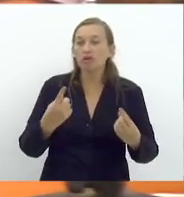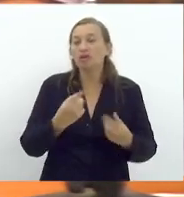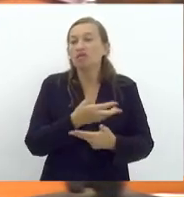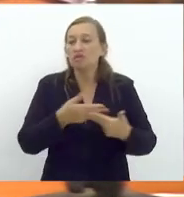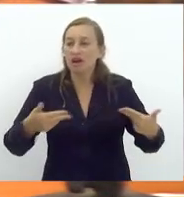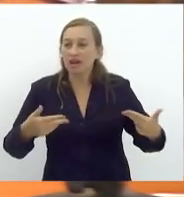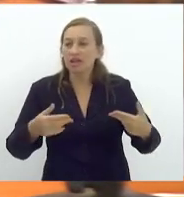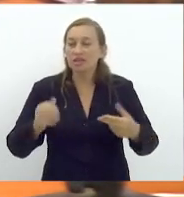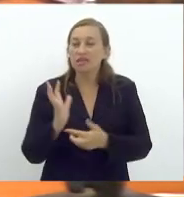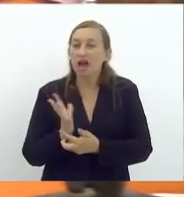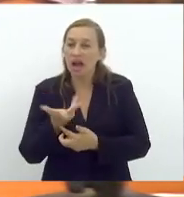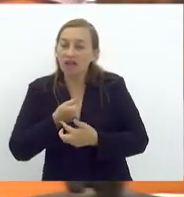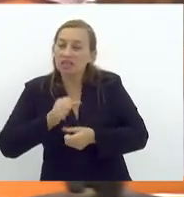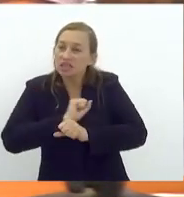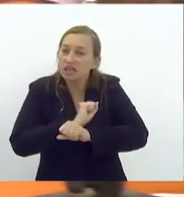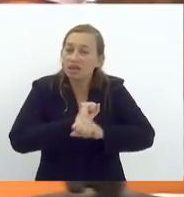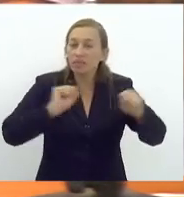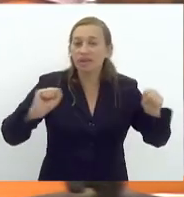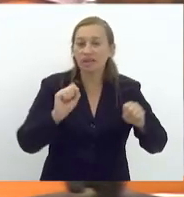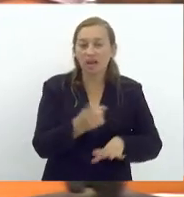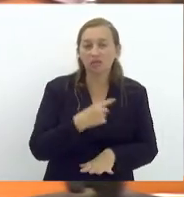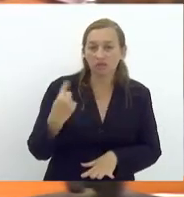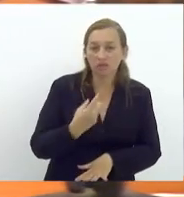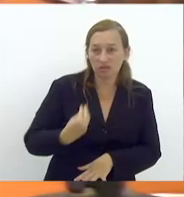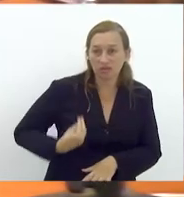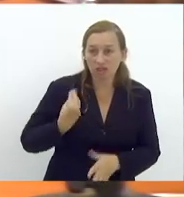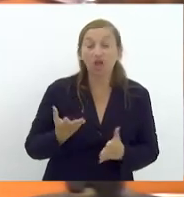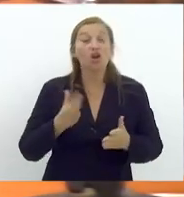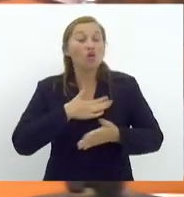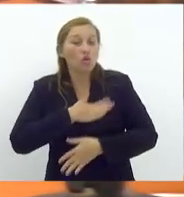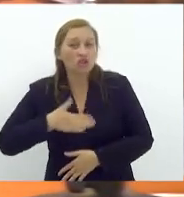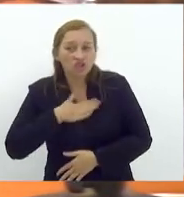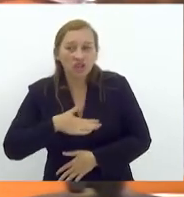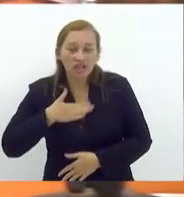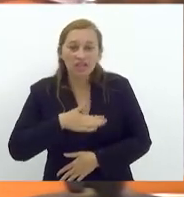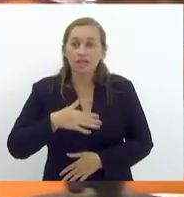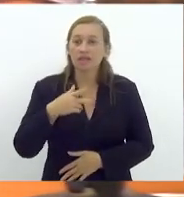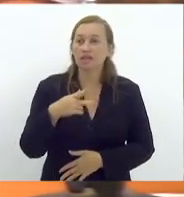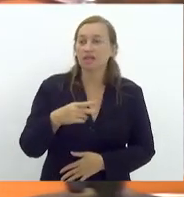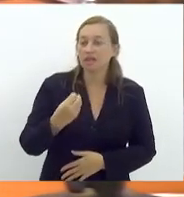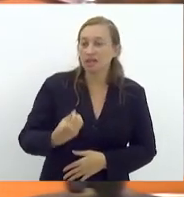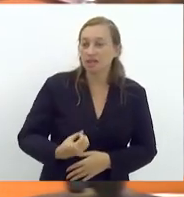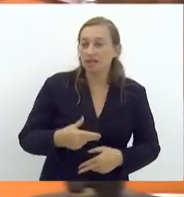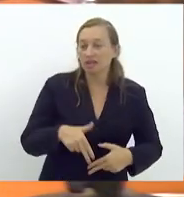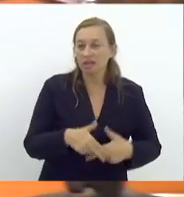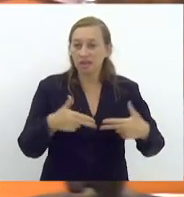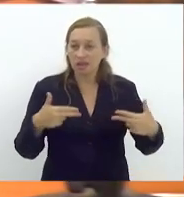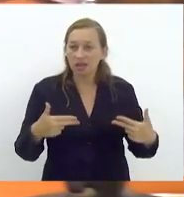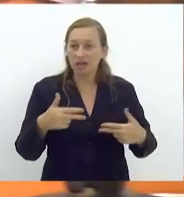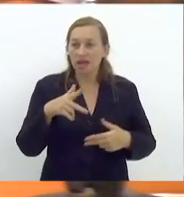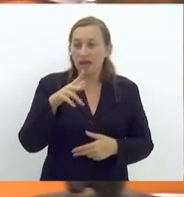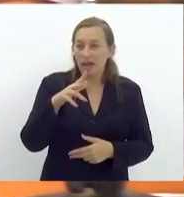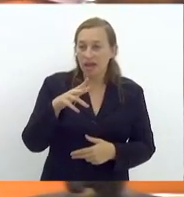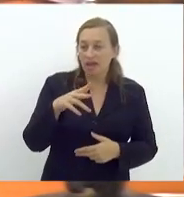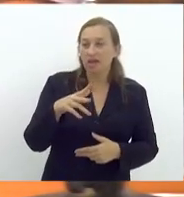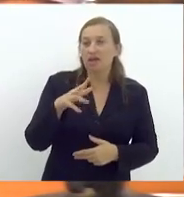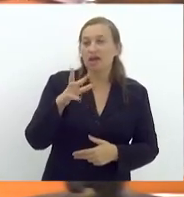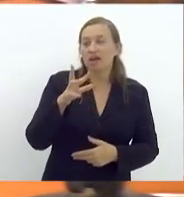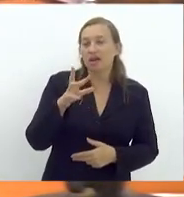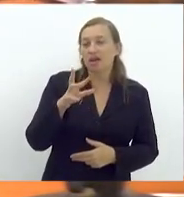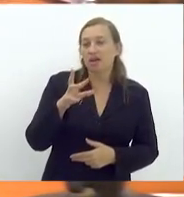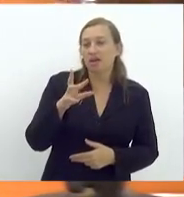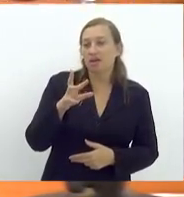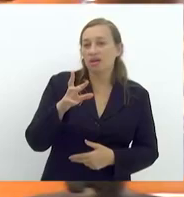libertaram muito de nós da margem eu gostaria de citar aqui o rapperi que está aqui na casa